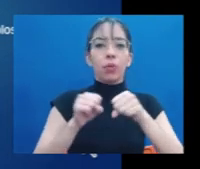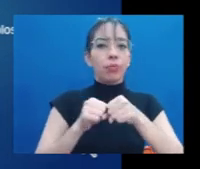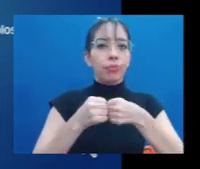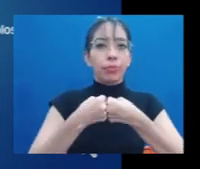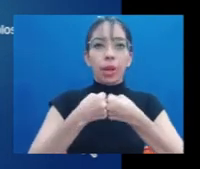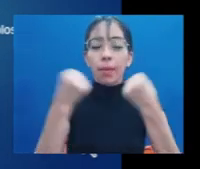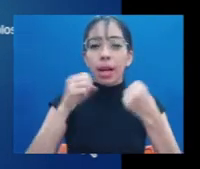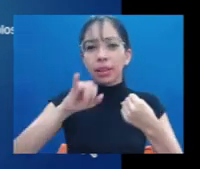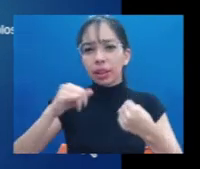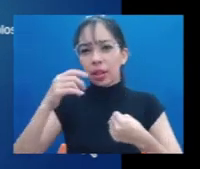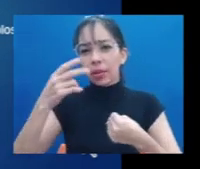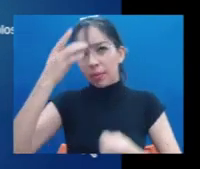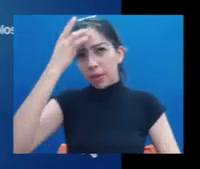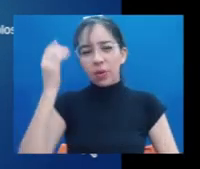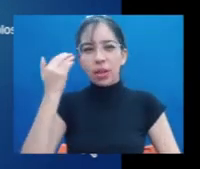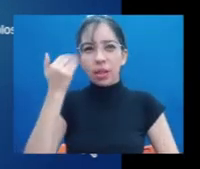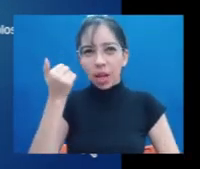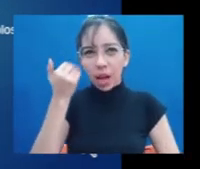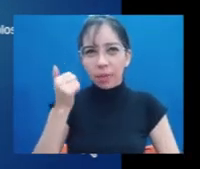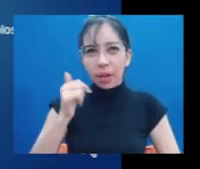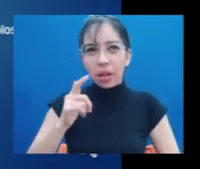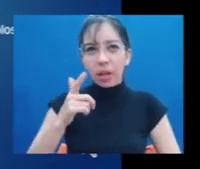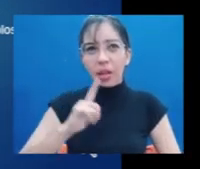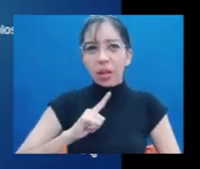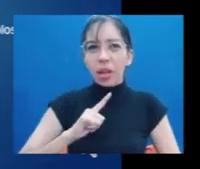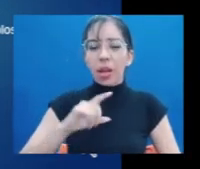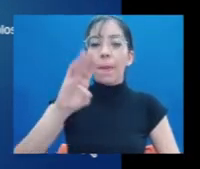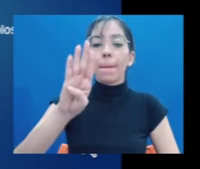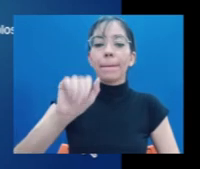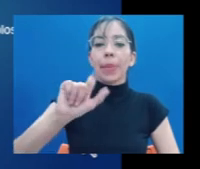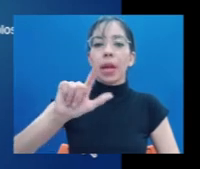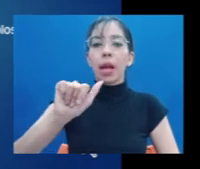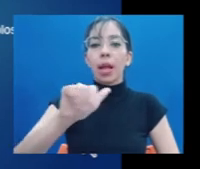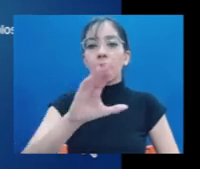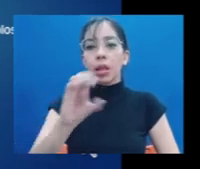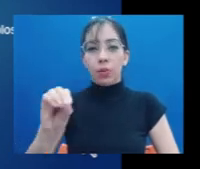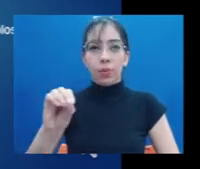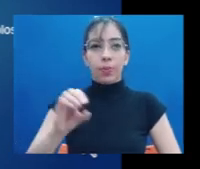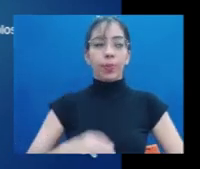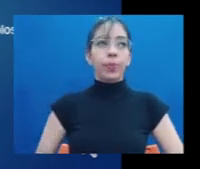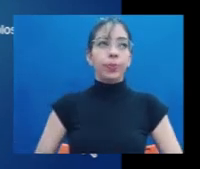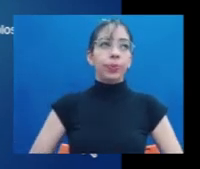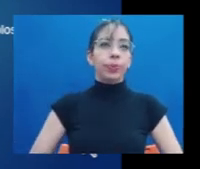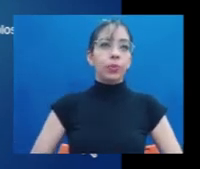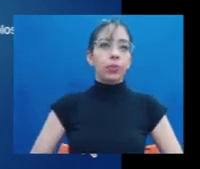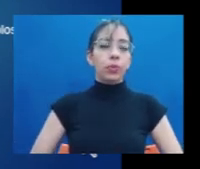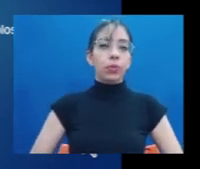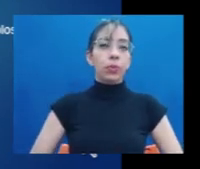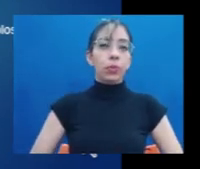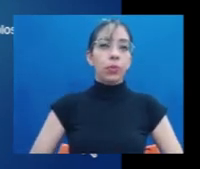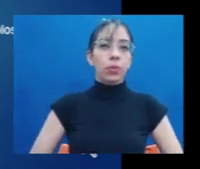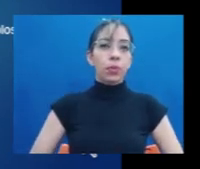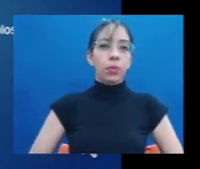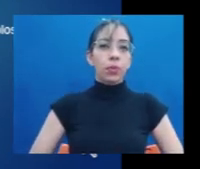Foi um fogo intenso que teve aqui dentro dessa geladeira. Isso aqui é um close aqui da mesma imagem, então vocês